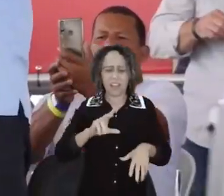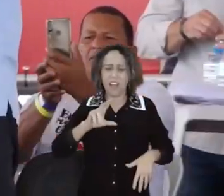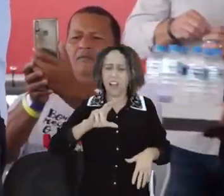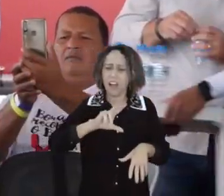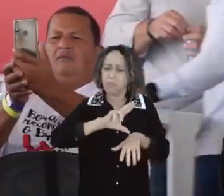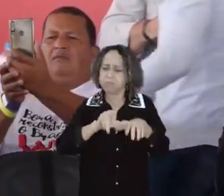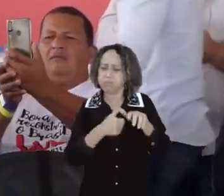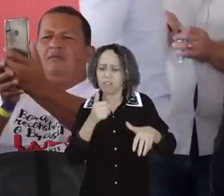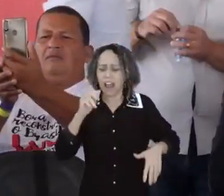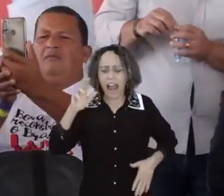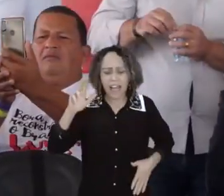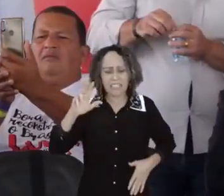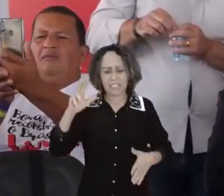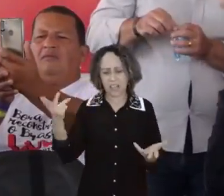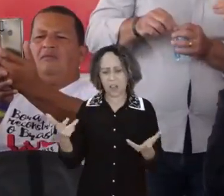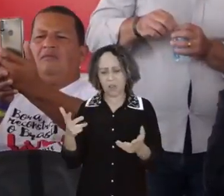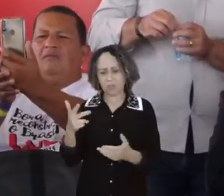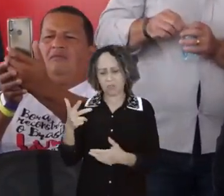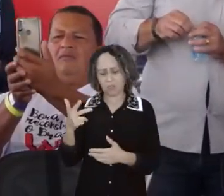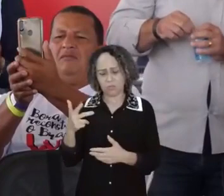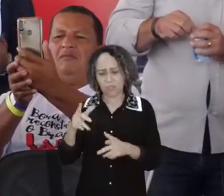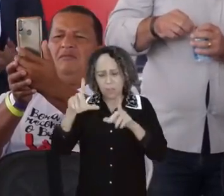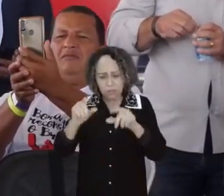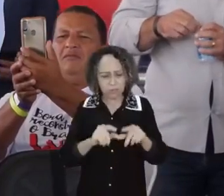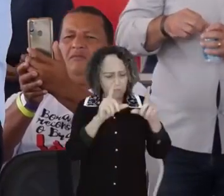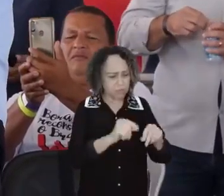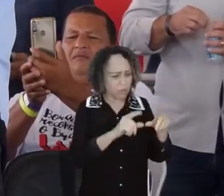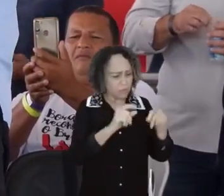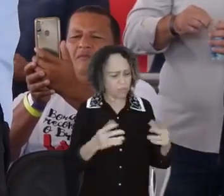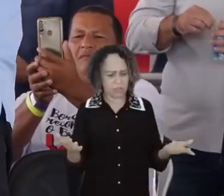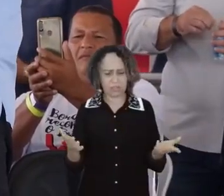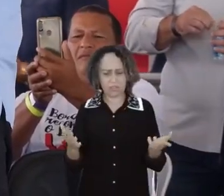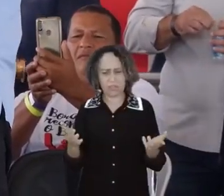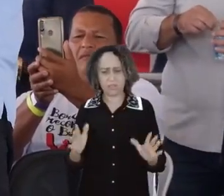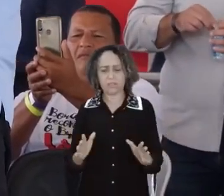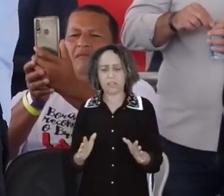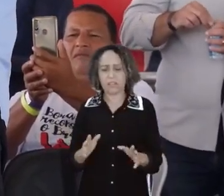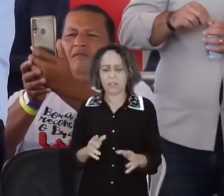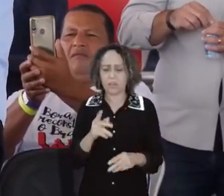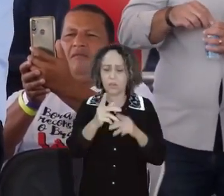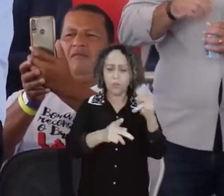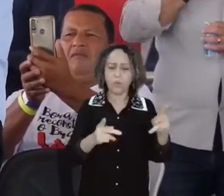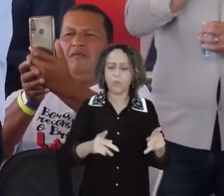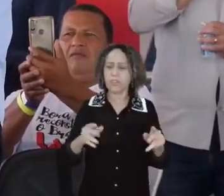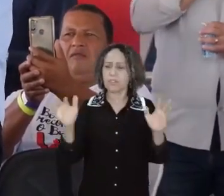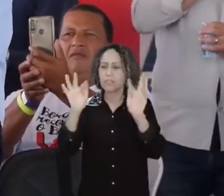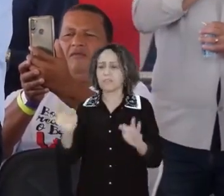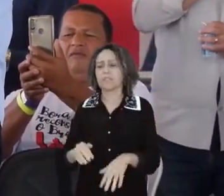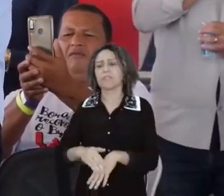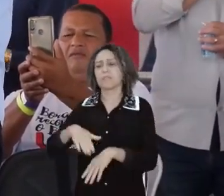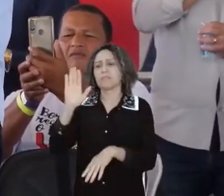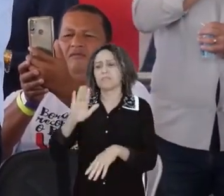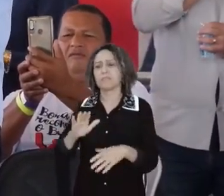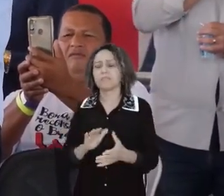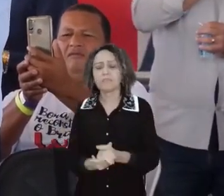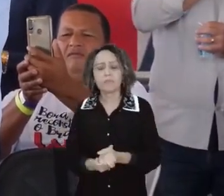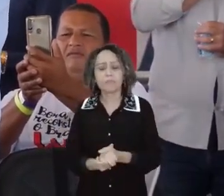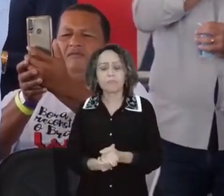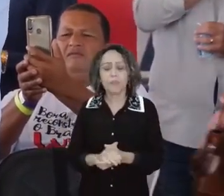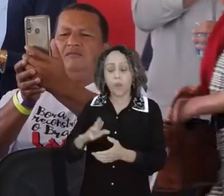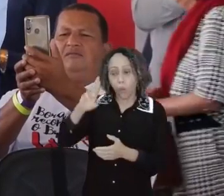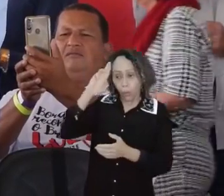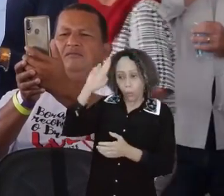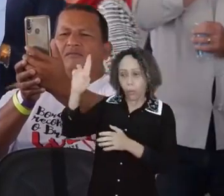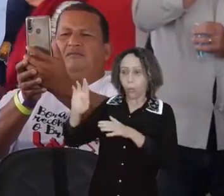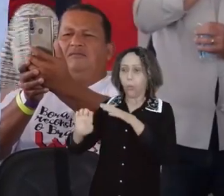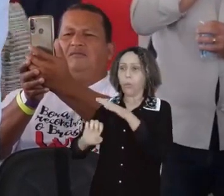E eu acho que os empresários não podem ter uma memória curta do que foi a sua gestão e o que gerou